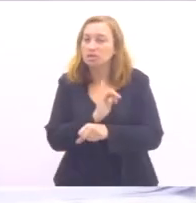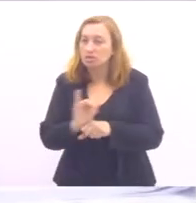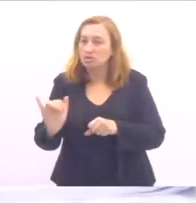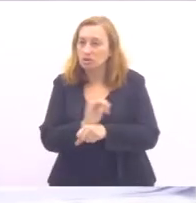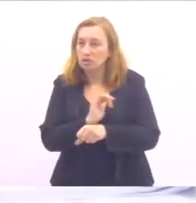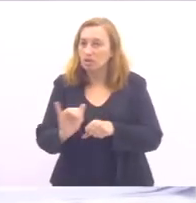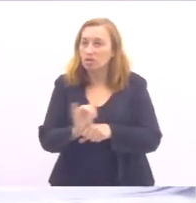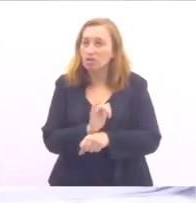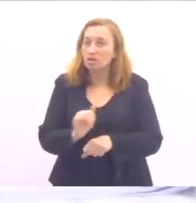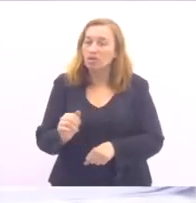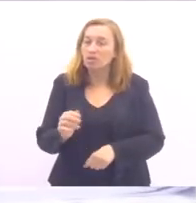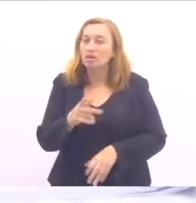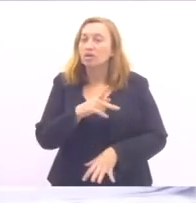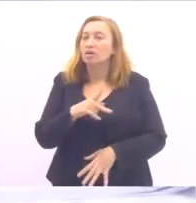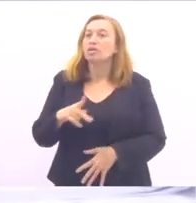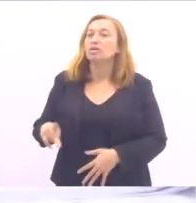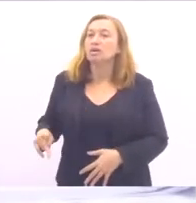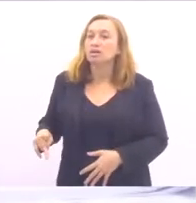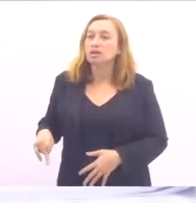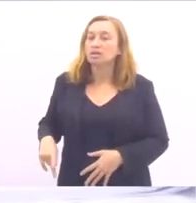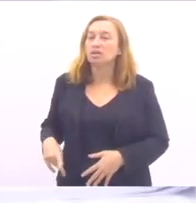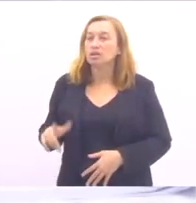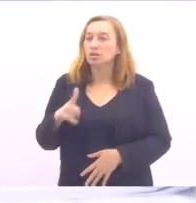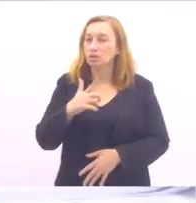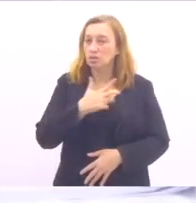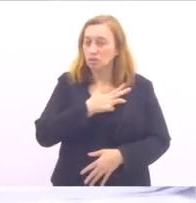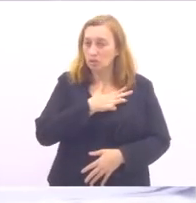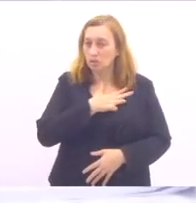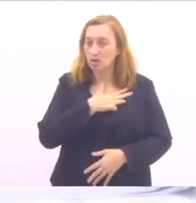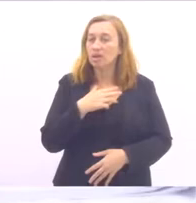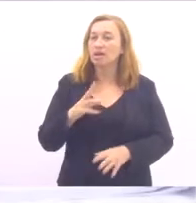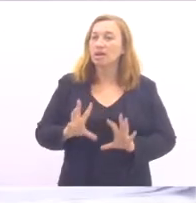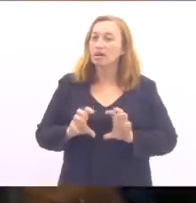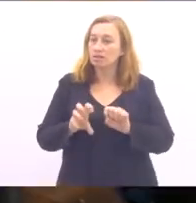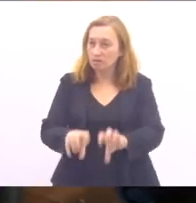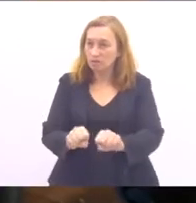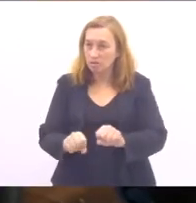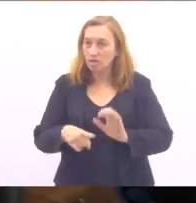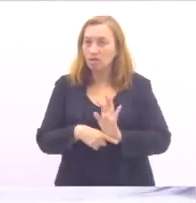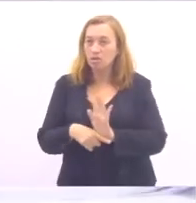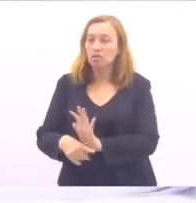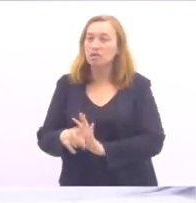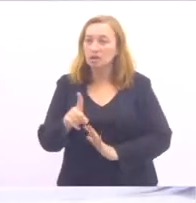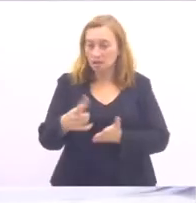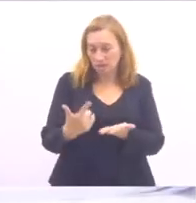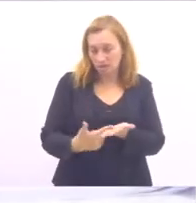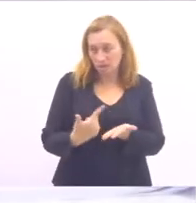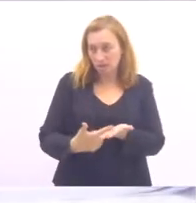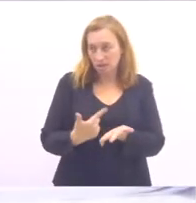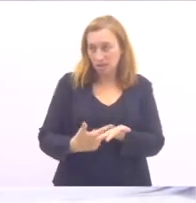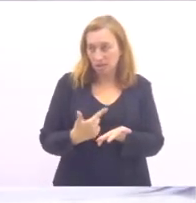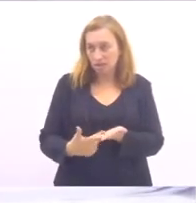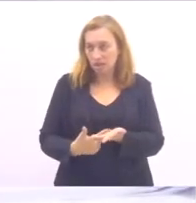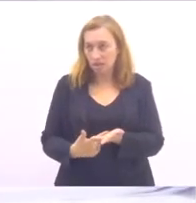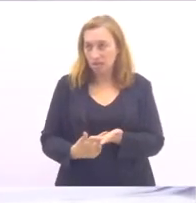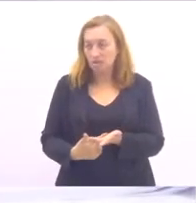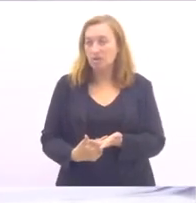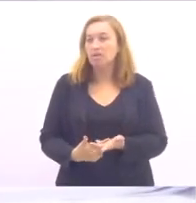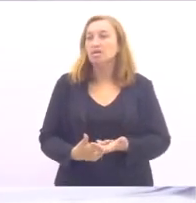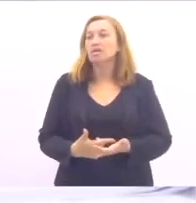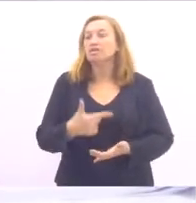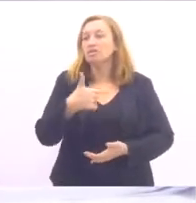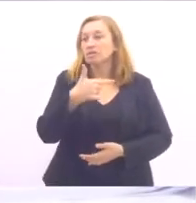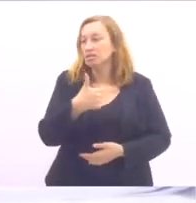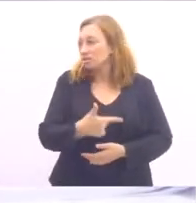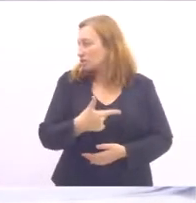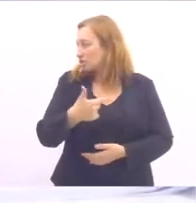presidente Lula sancionou, é a favor dos catadores. Sim. Aqui, nesse caderninho que você está com a 25ª edição, não